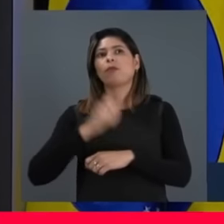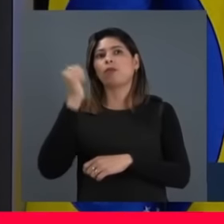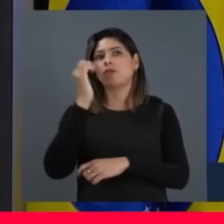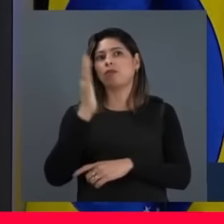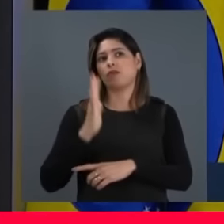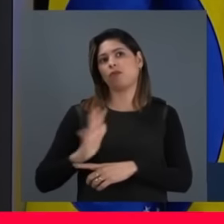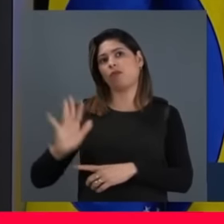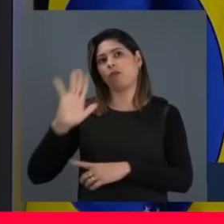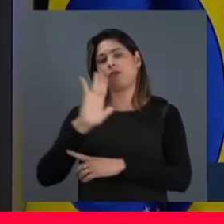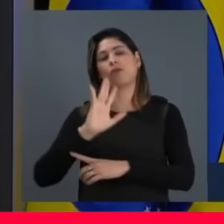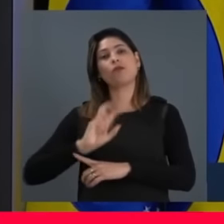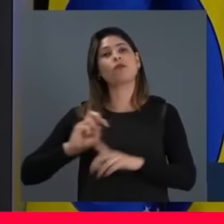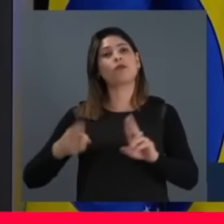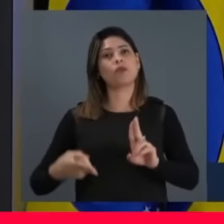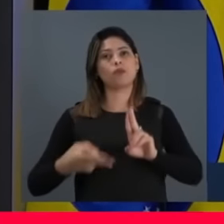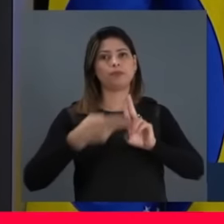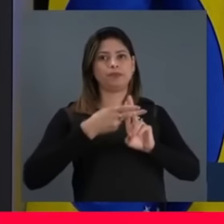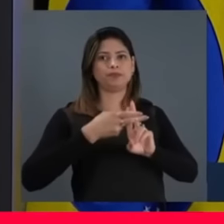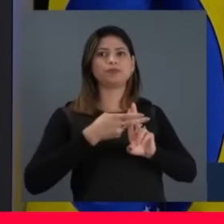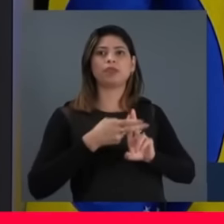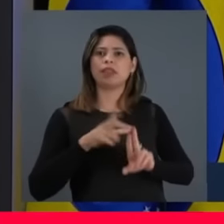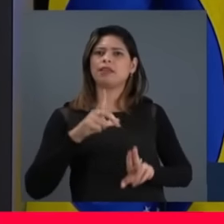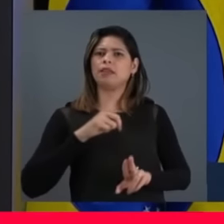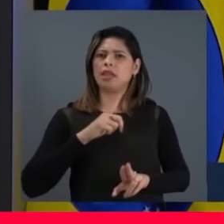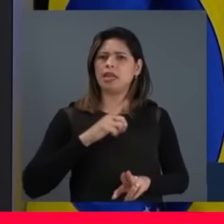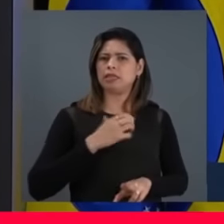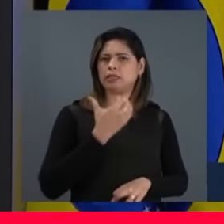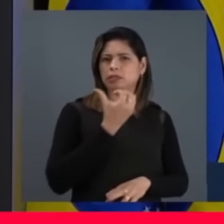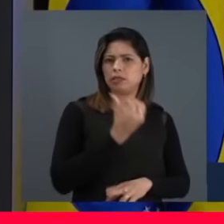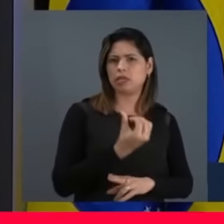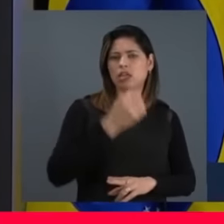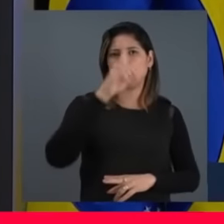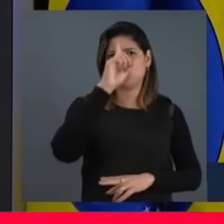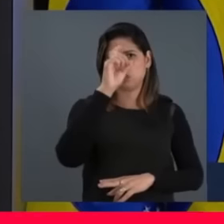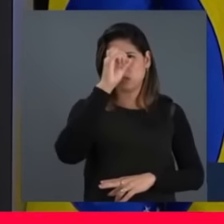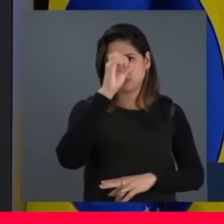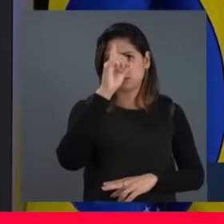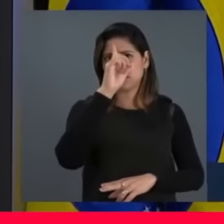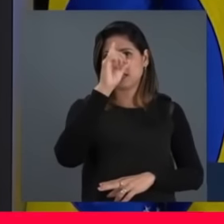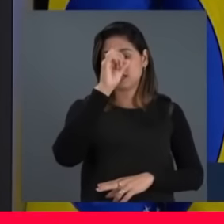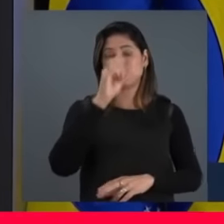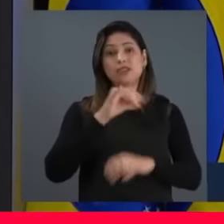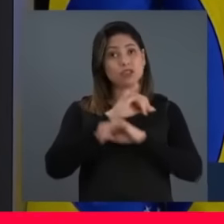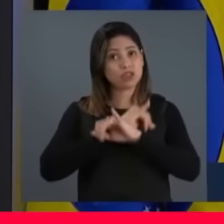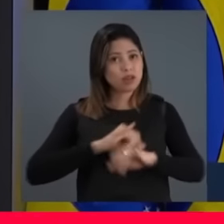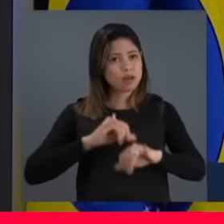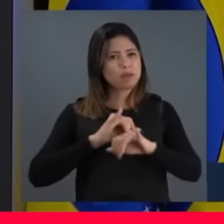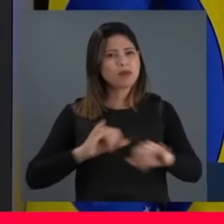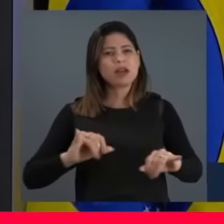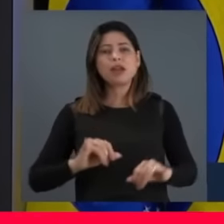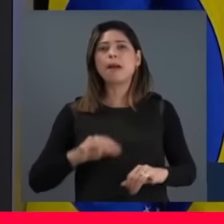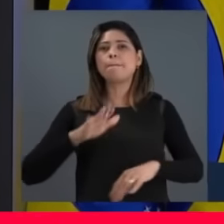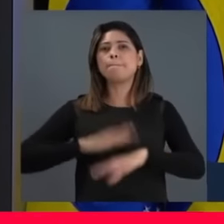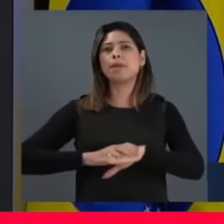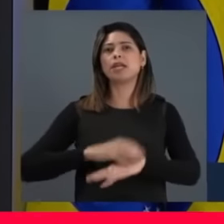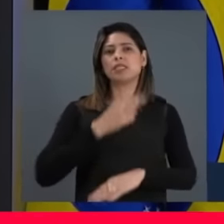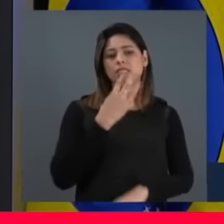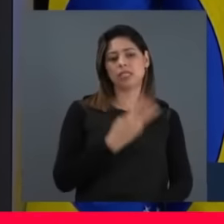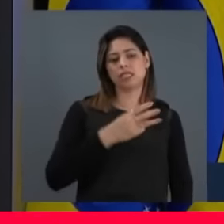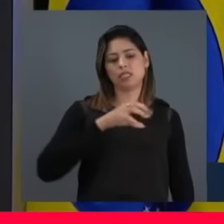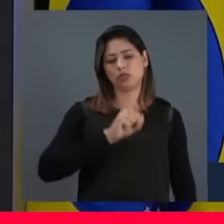SUS atuando em seis hospitais de campanha mais de 380